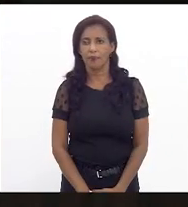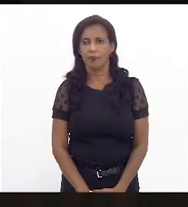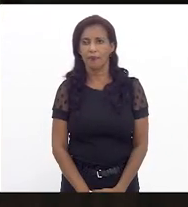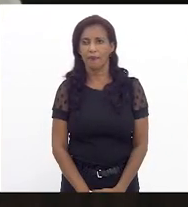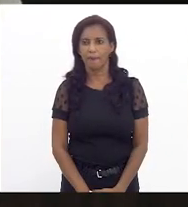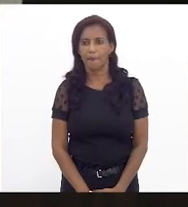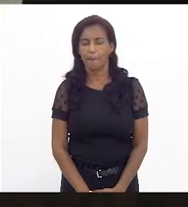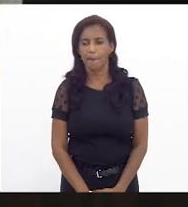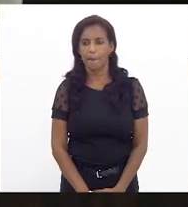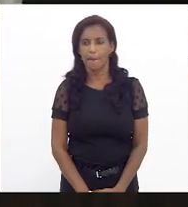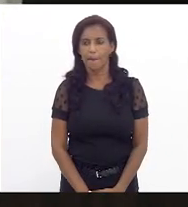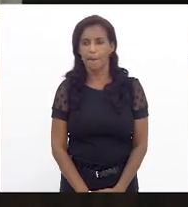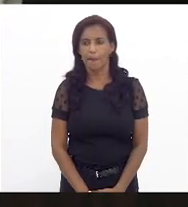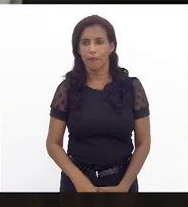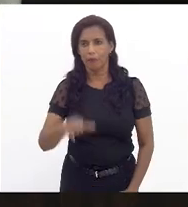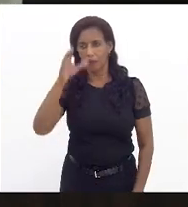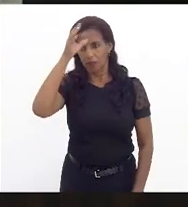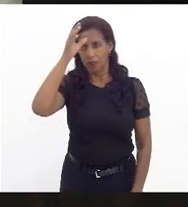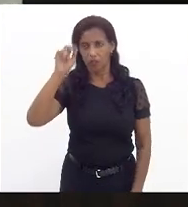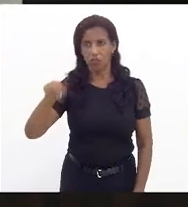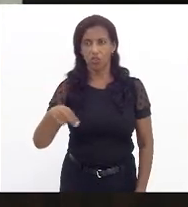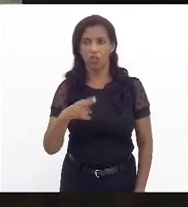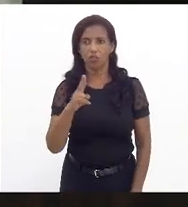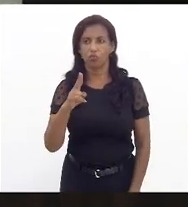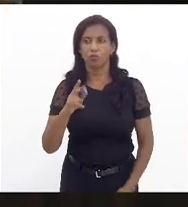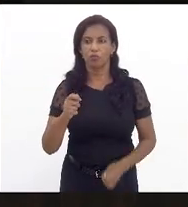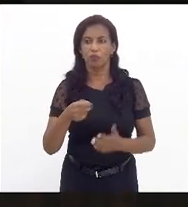Solicito que a deputada Tia Ju proceda à leitura